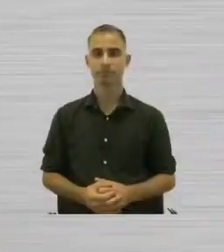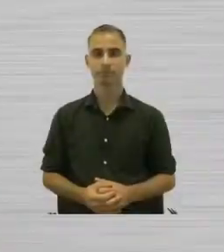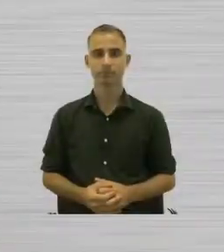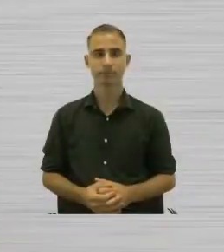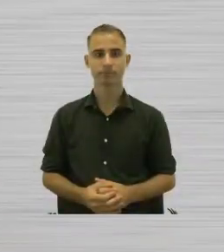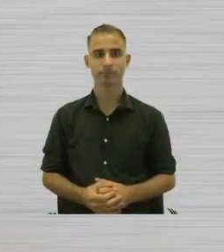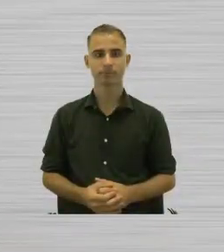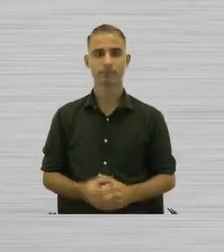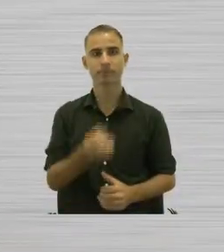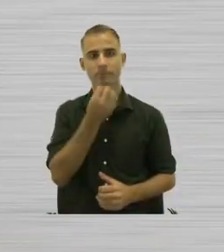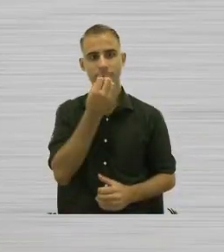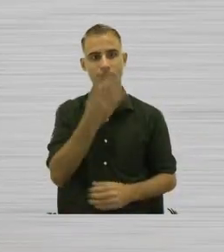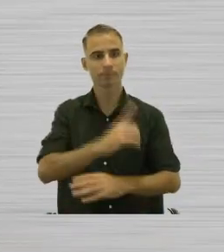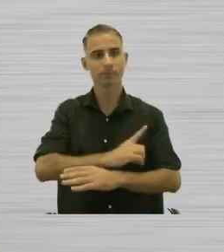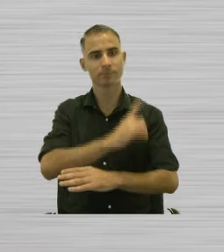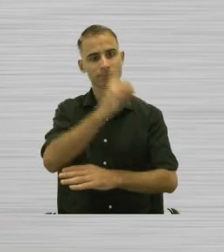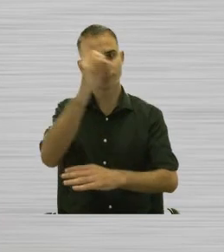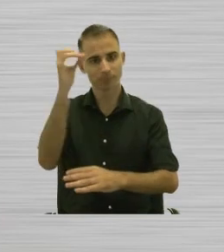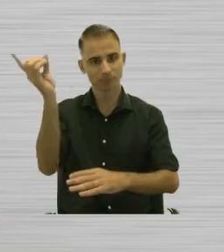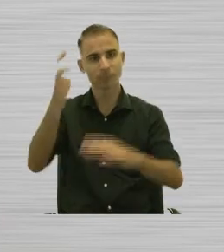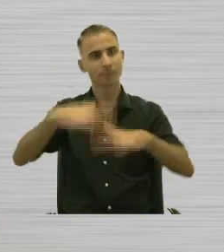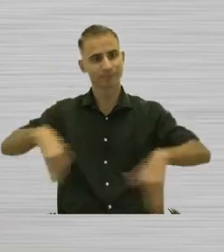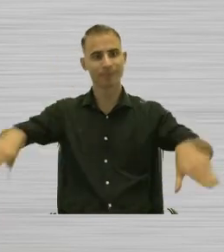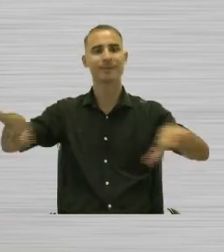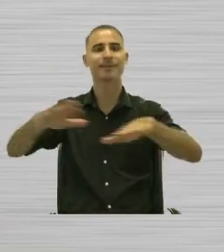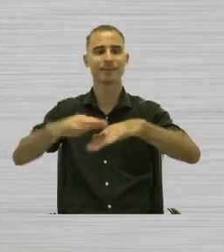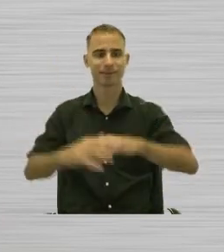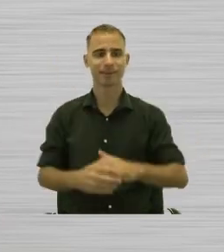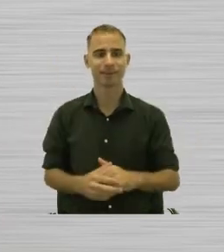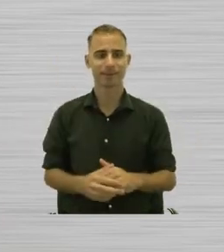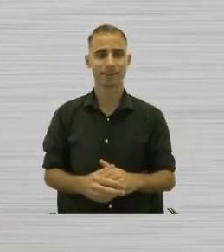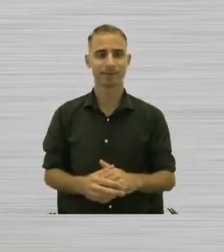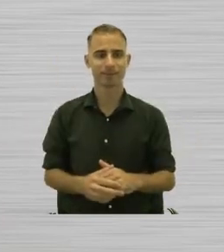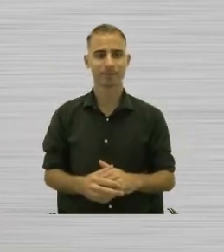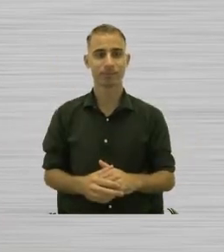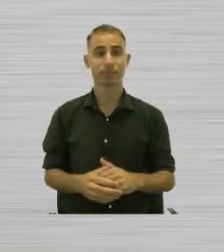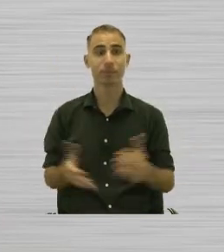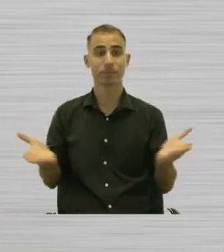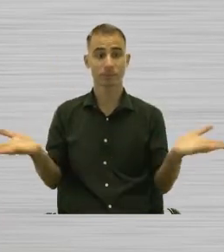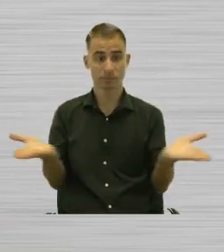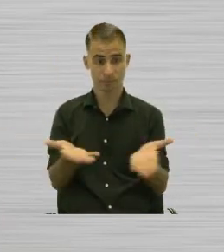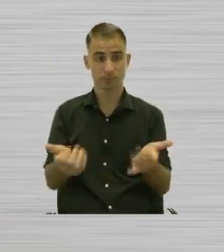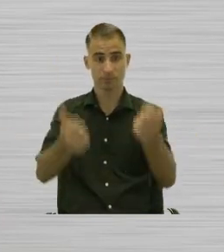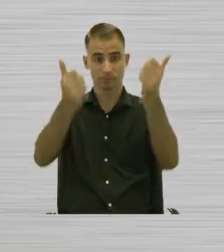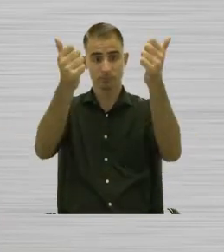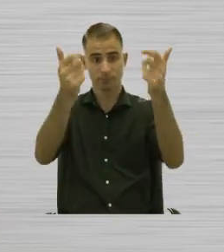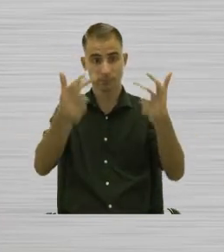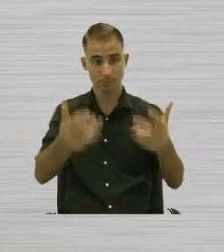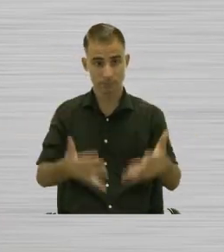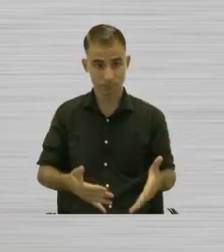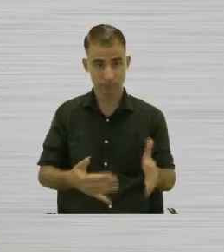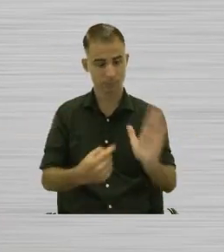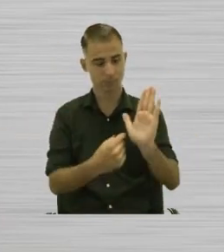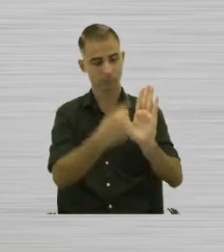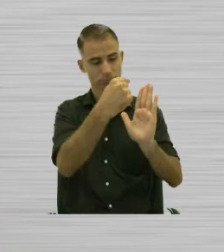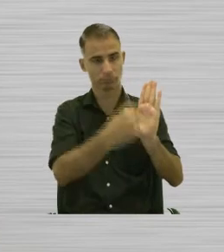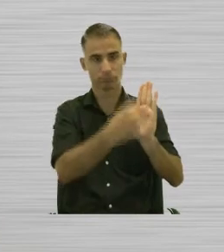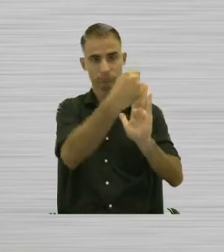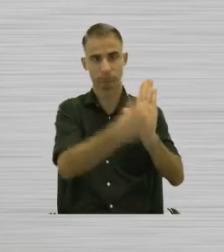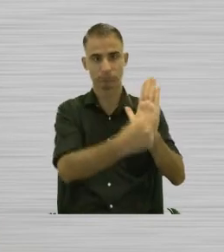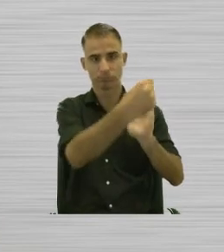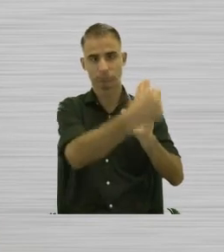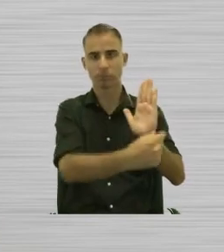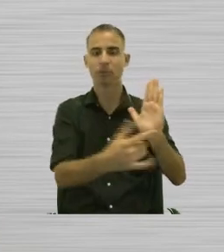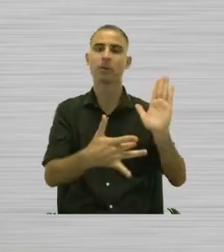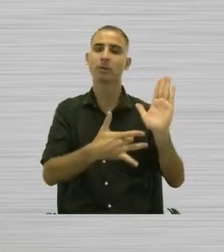Bom dia, vereador. Bom dia a todos. Nós vamos falar a parte dos indicadores de saúde, que são